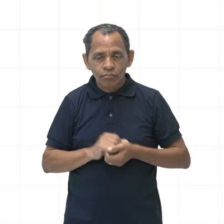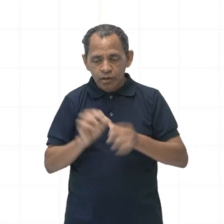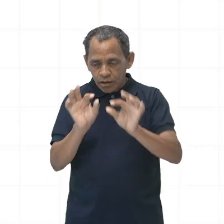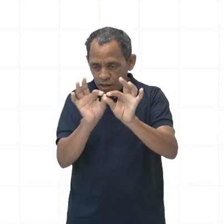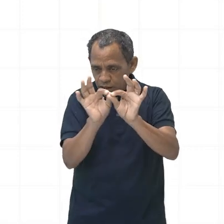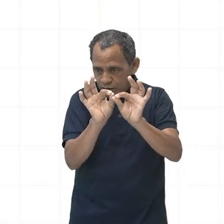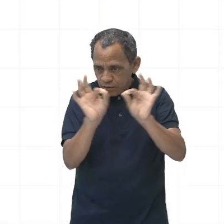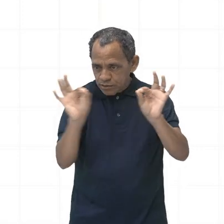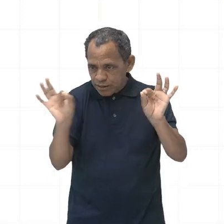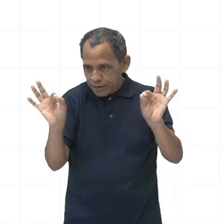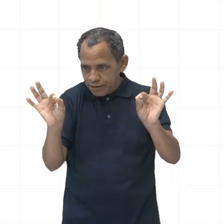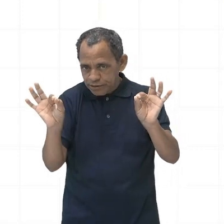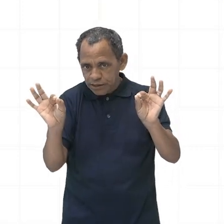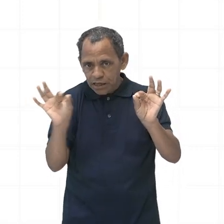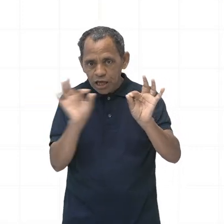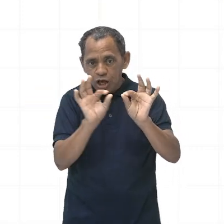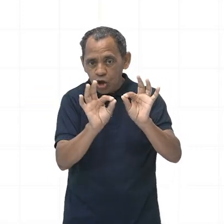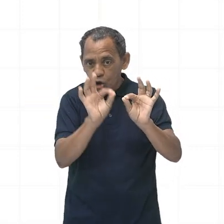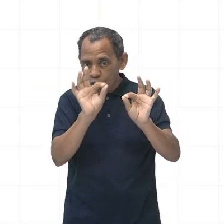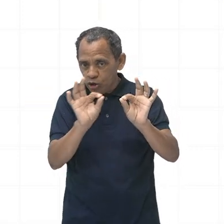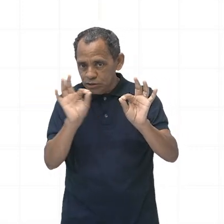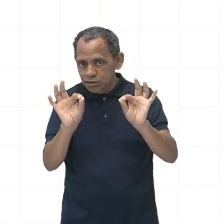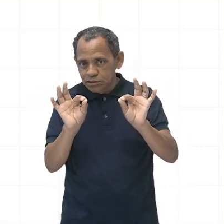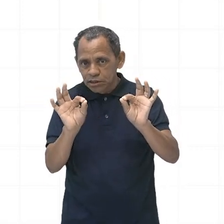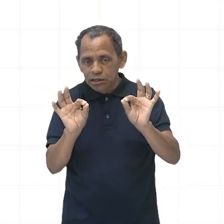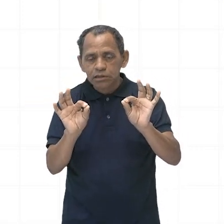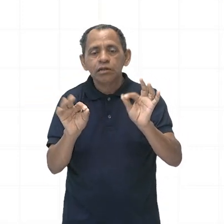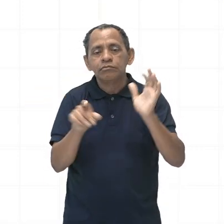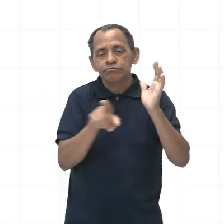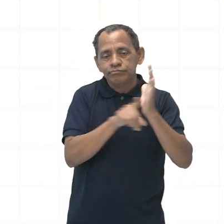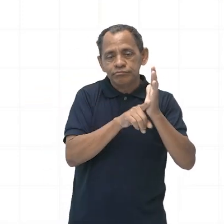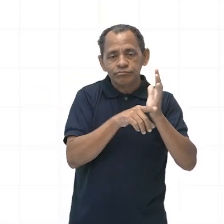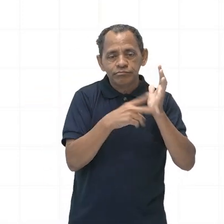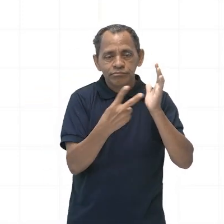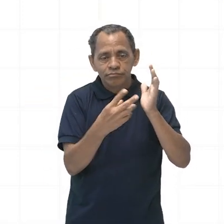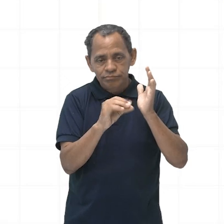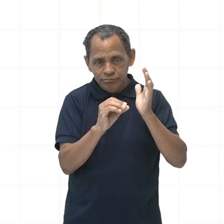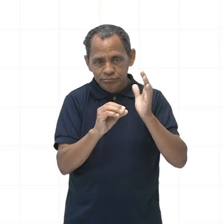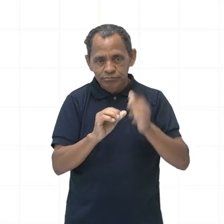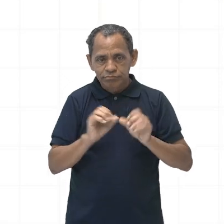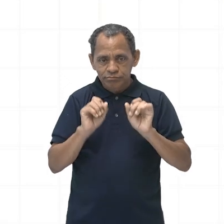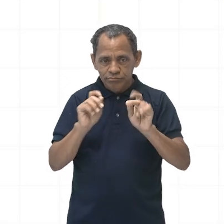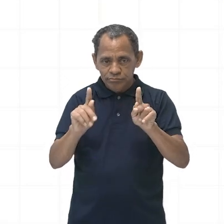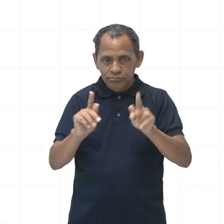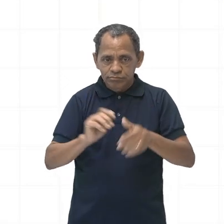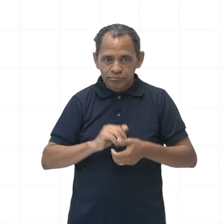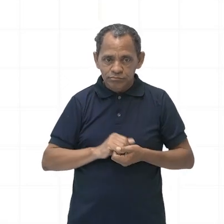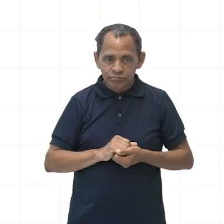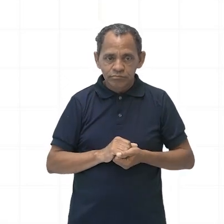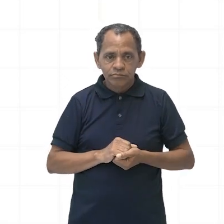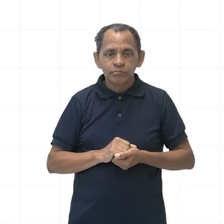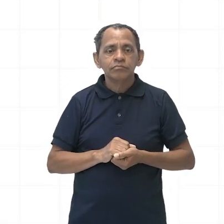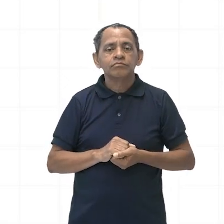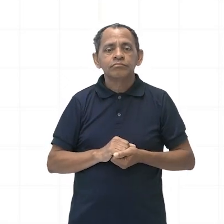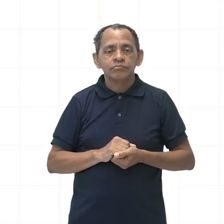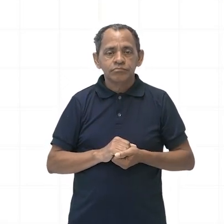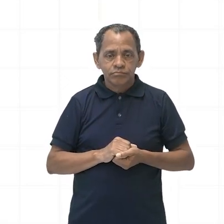A é igual a menos 20. Ok? Então, a escala